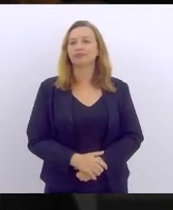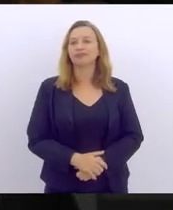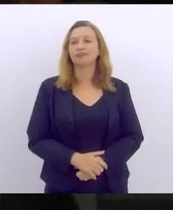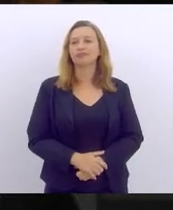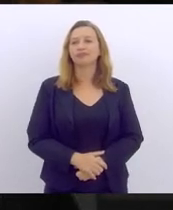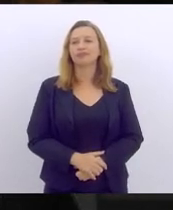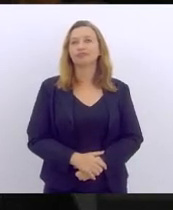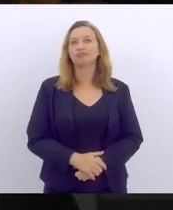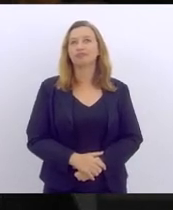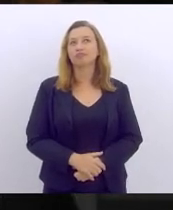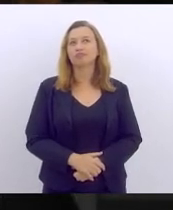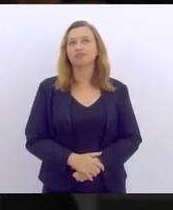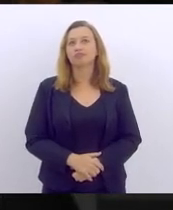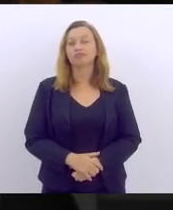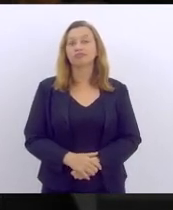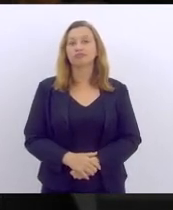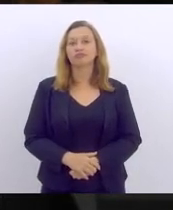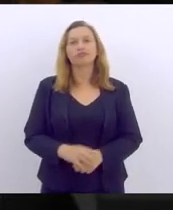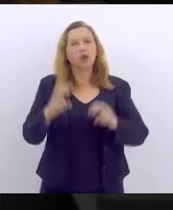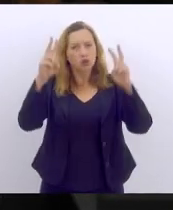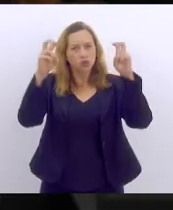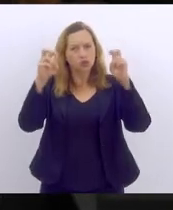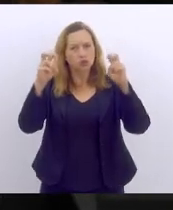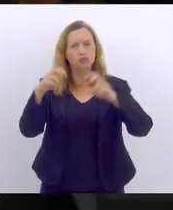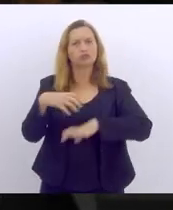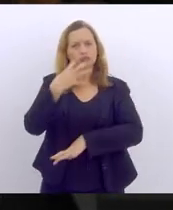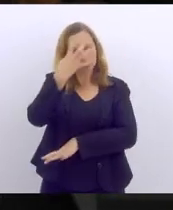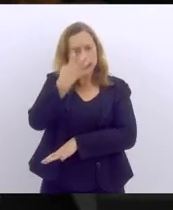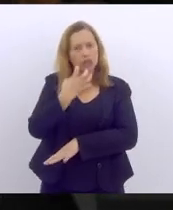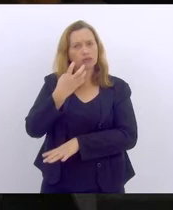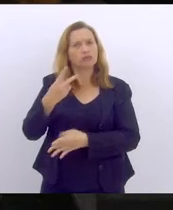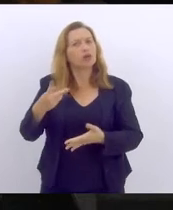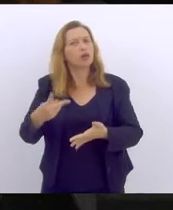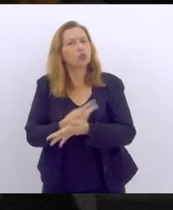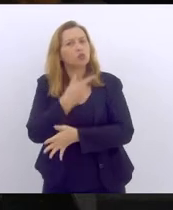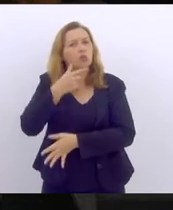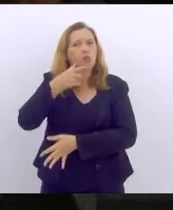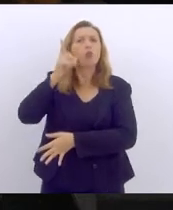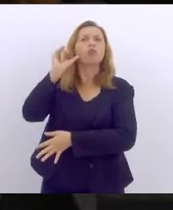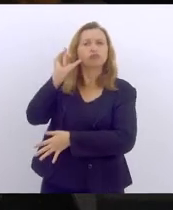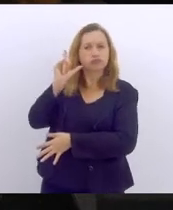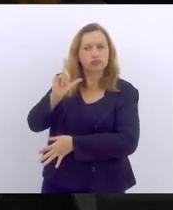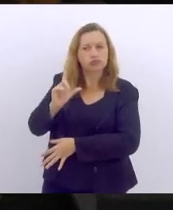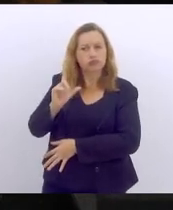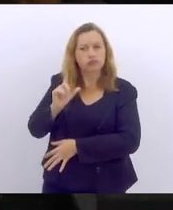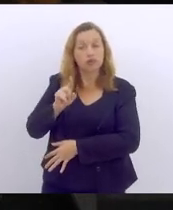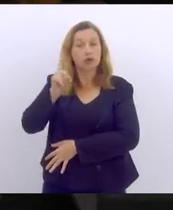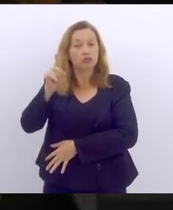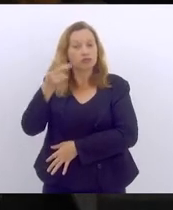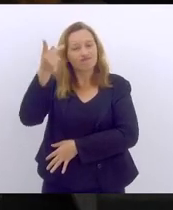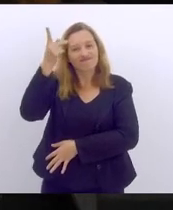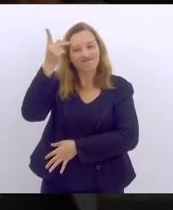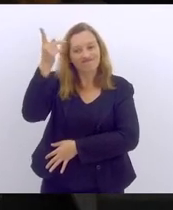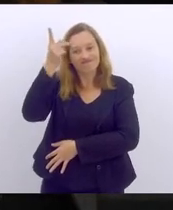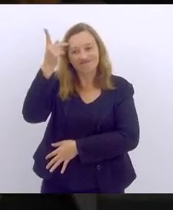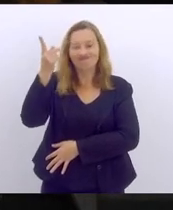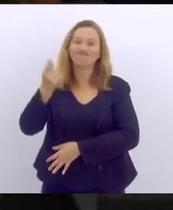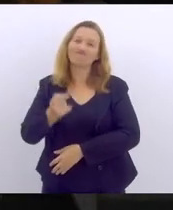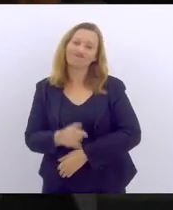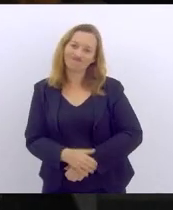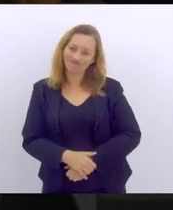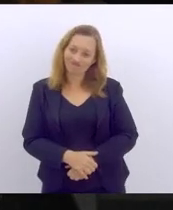um fato grave que aconteceu ontem lá em São Paulo